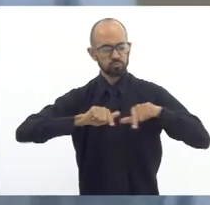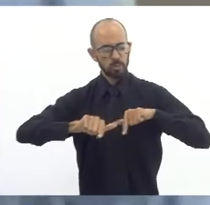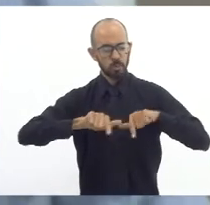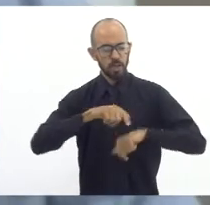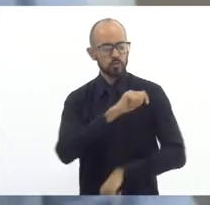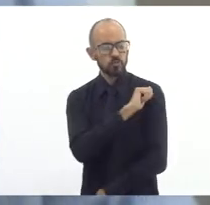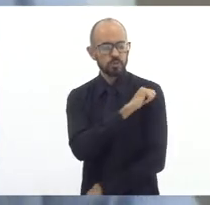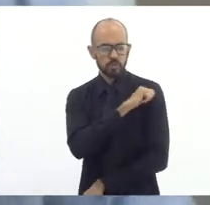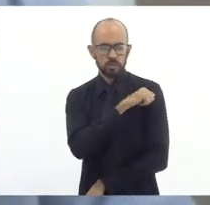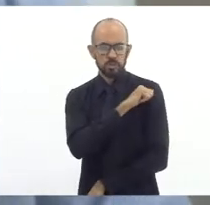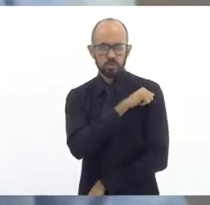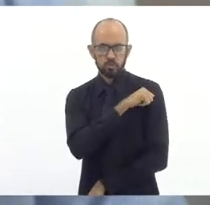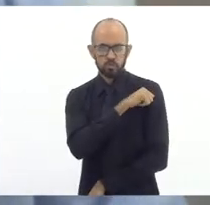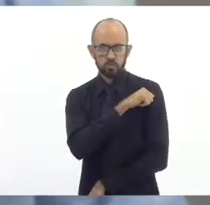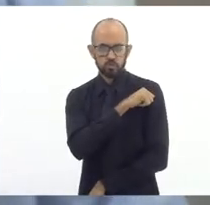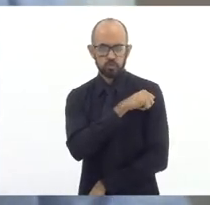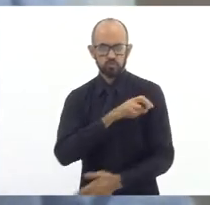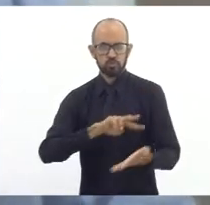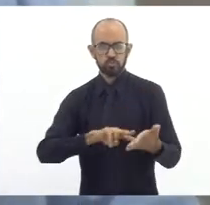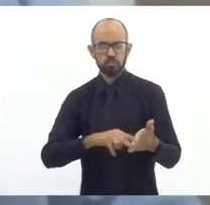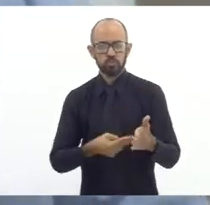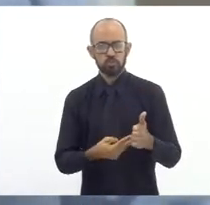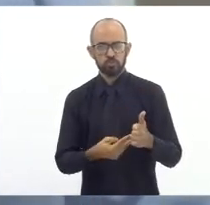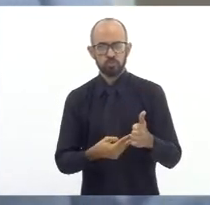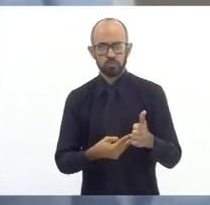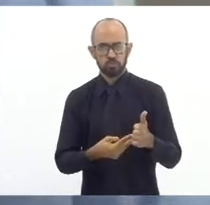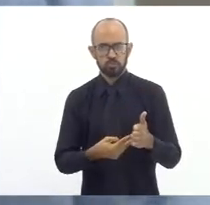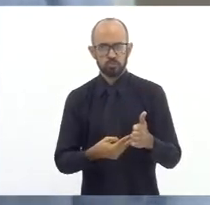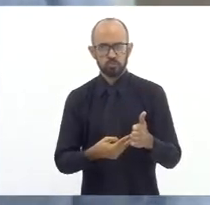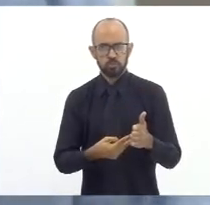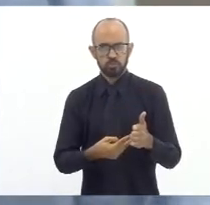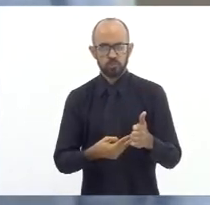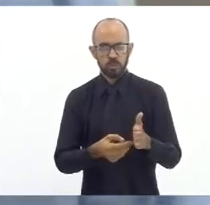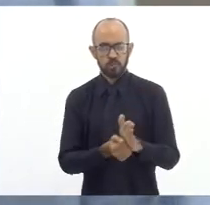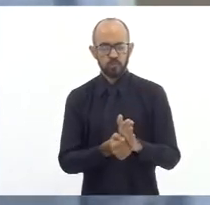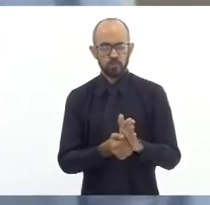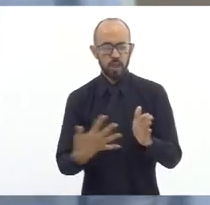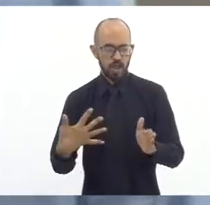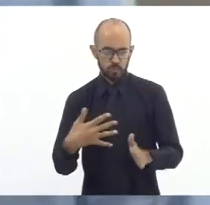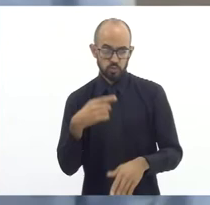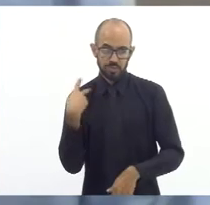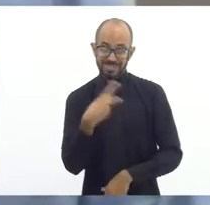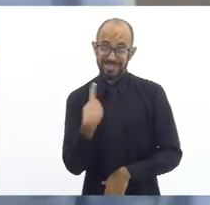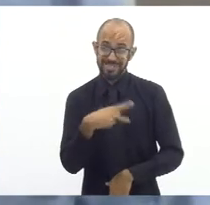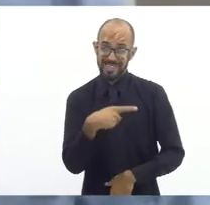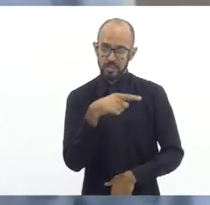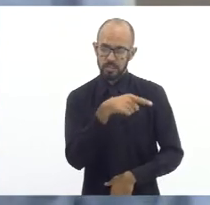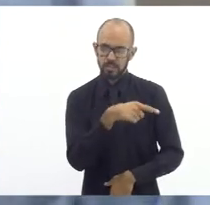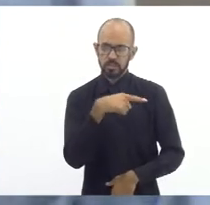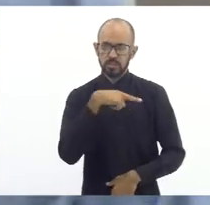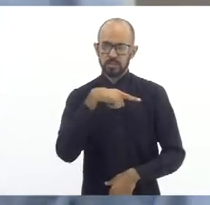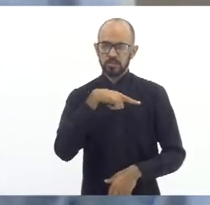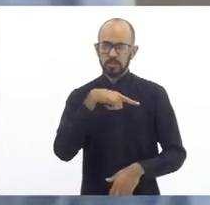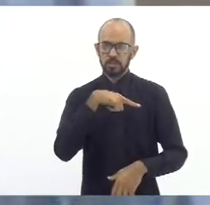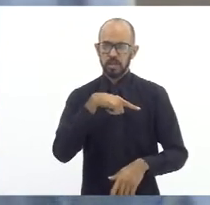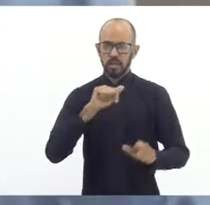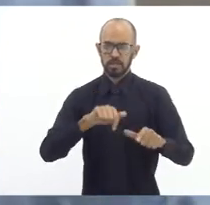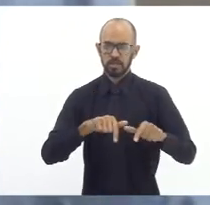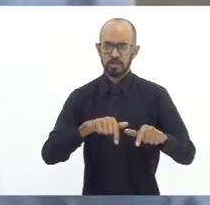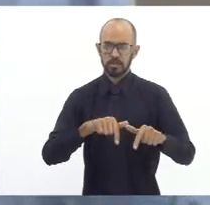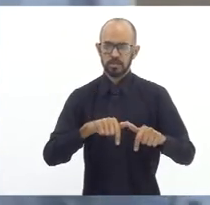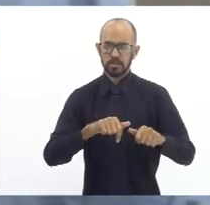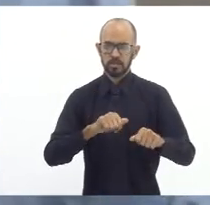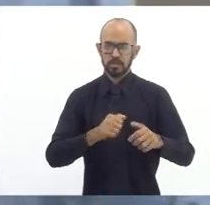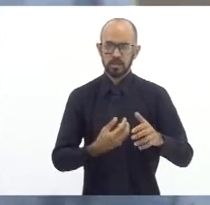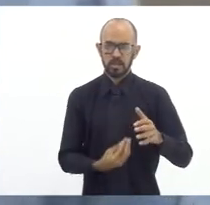fiscalizadora. Ou seja, muitos deles geraram esses autos de